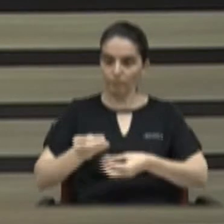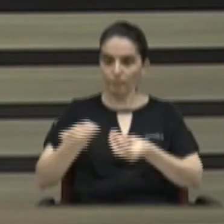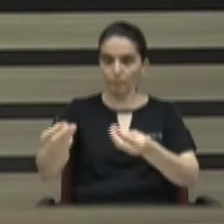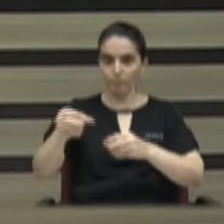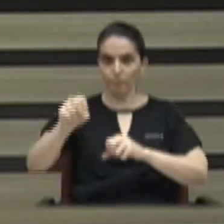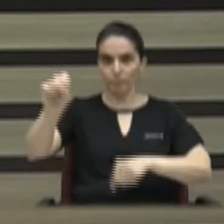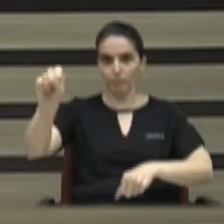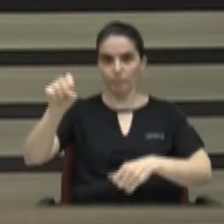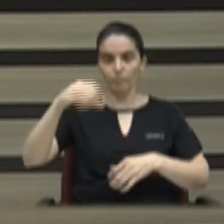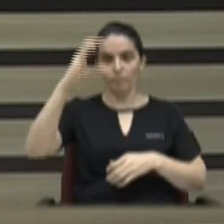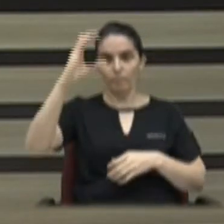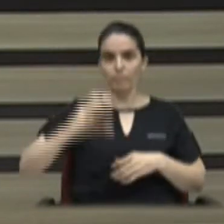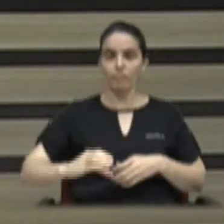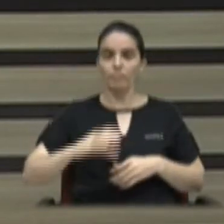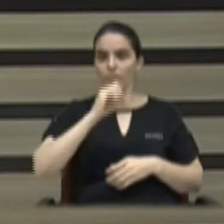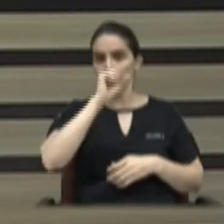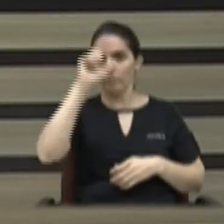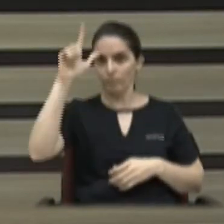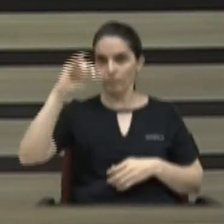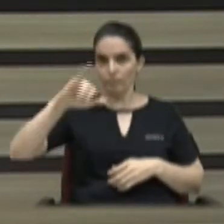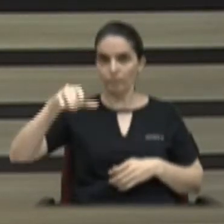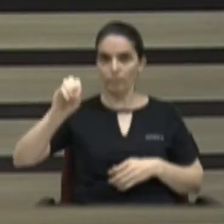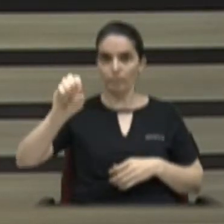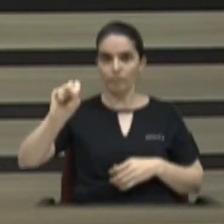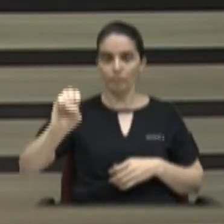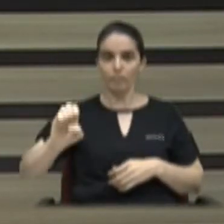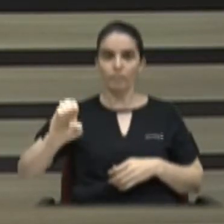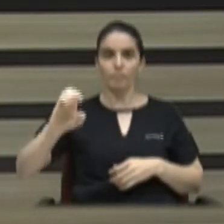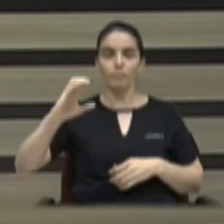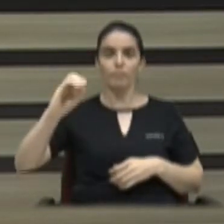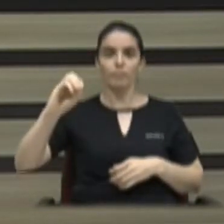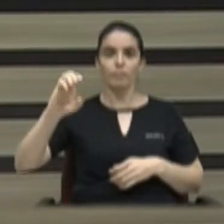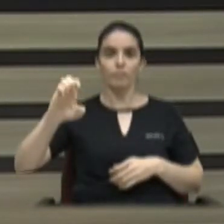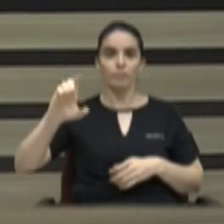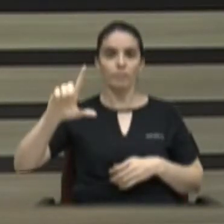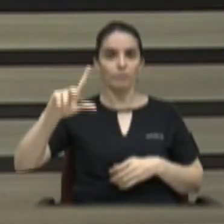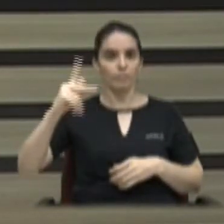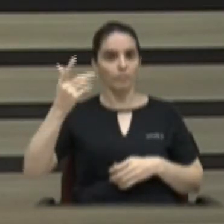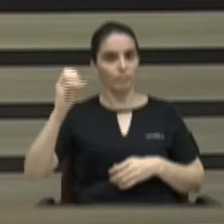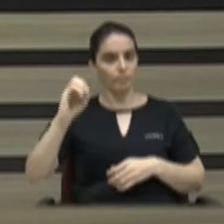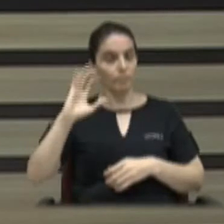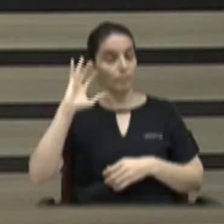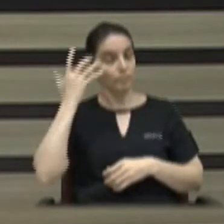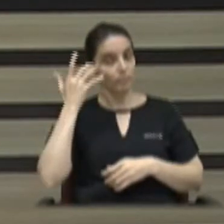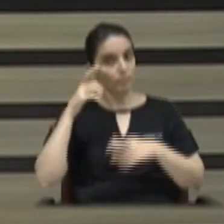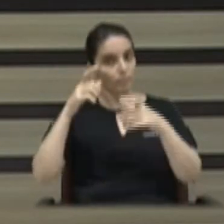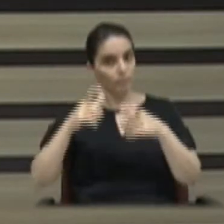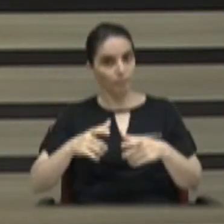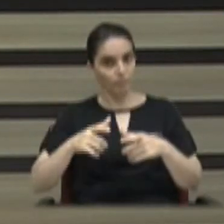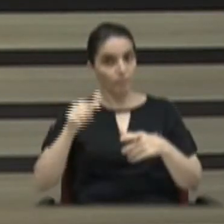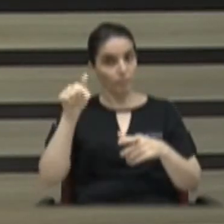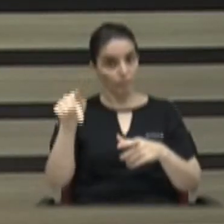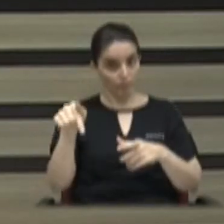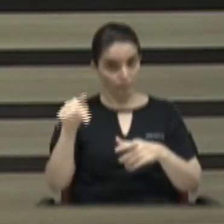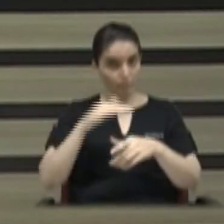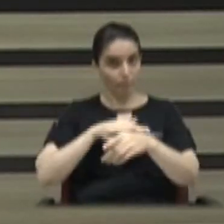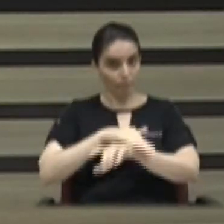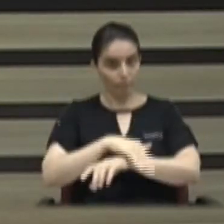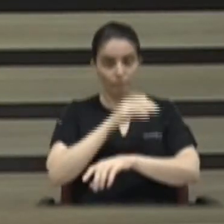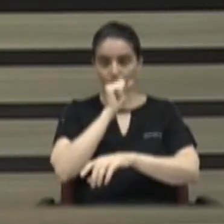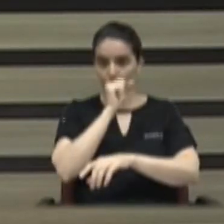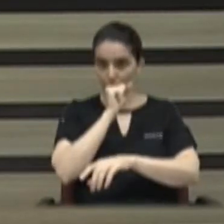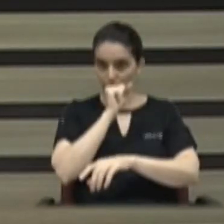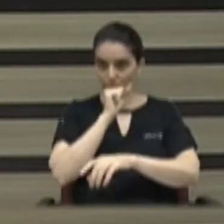título de cidadão limeirense ao senhor José Vitório Coelho, que vai acontecer 19h do sábado,